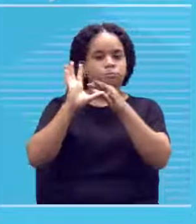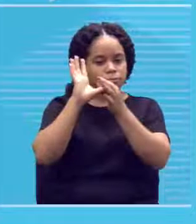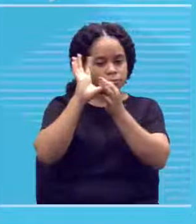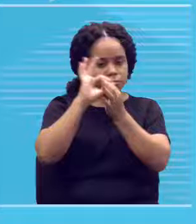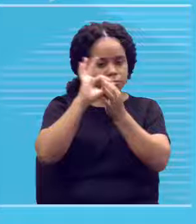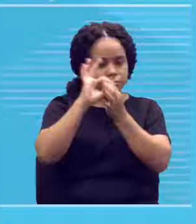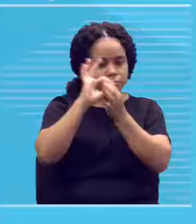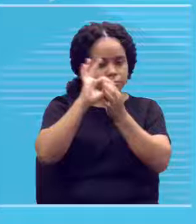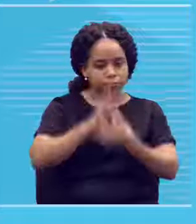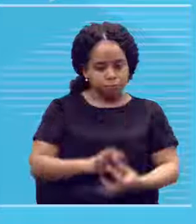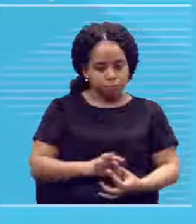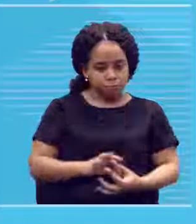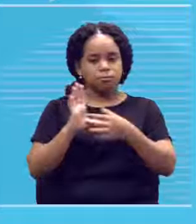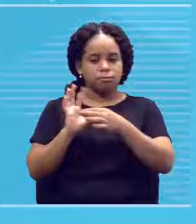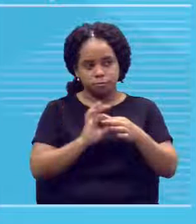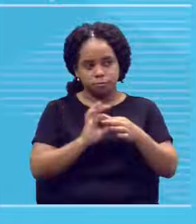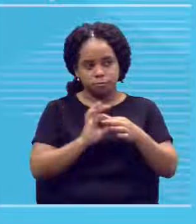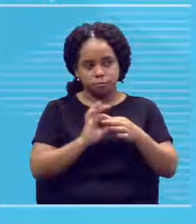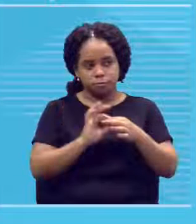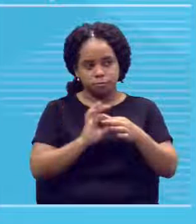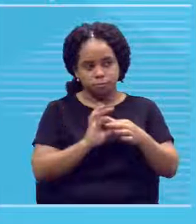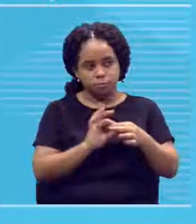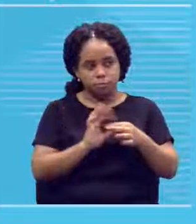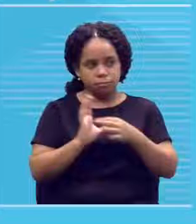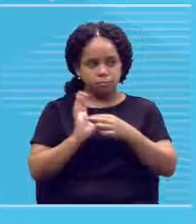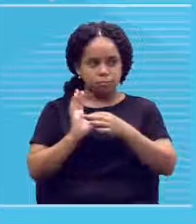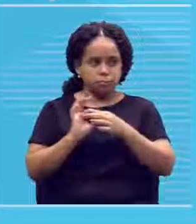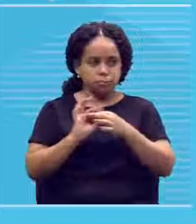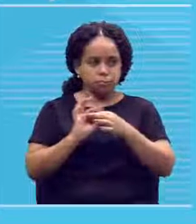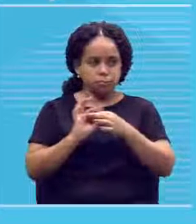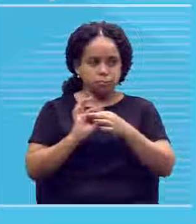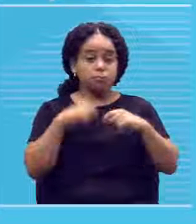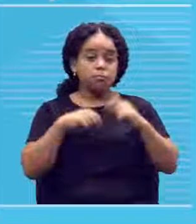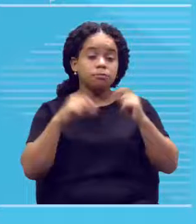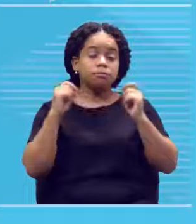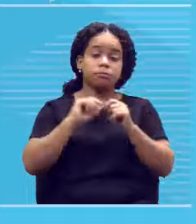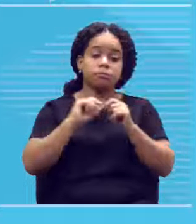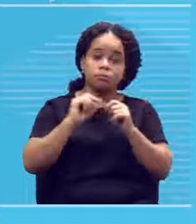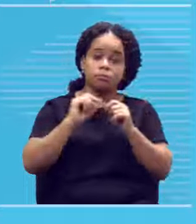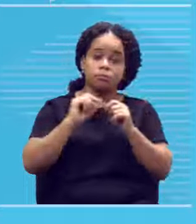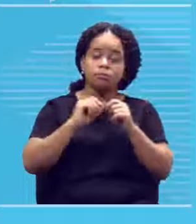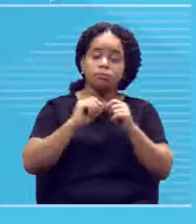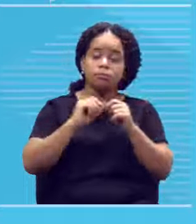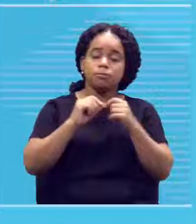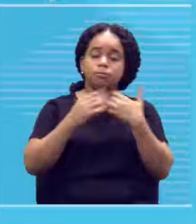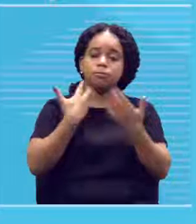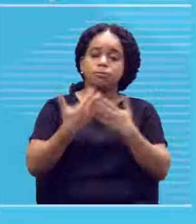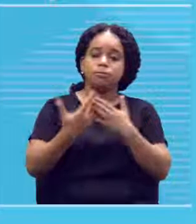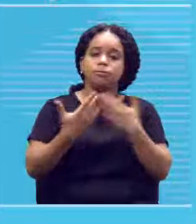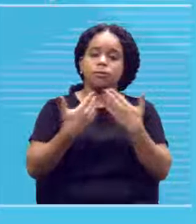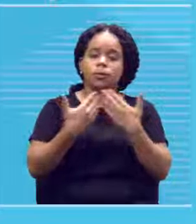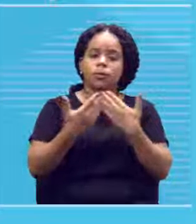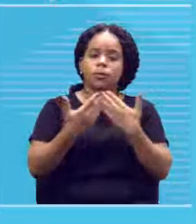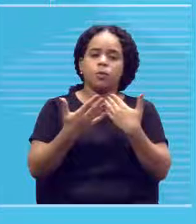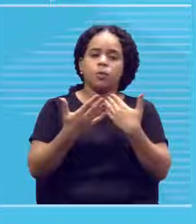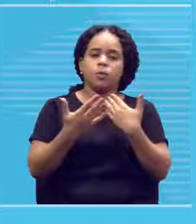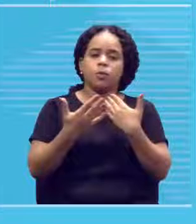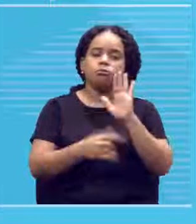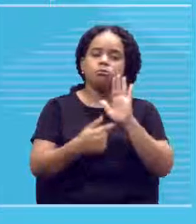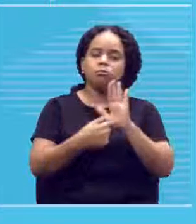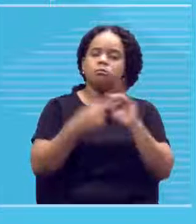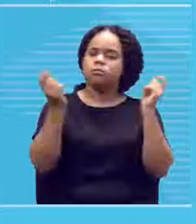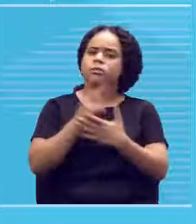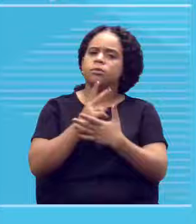que quando você produz qualquer texto você sempre vai